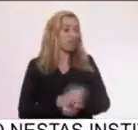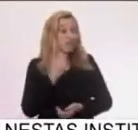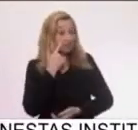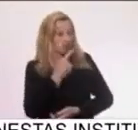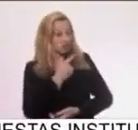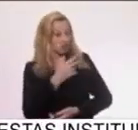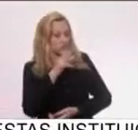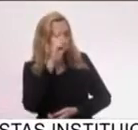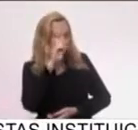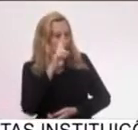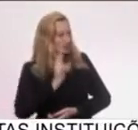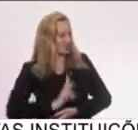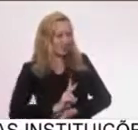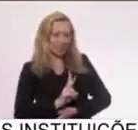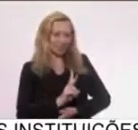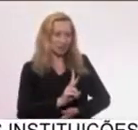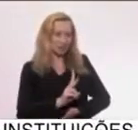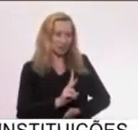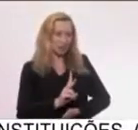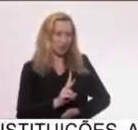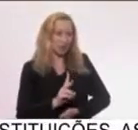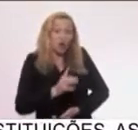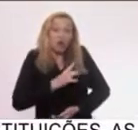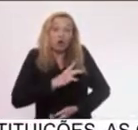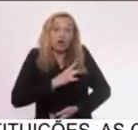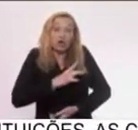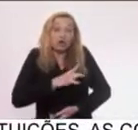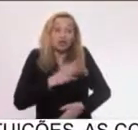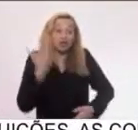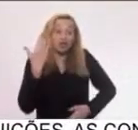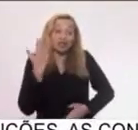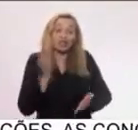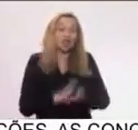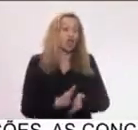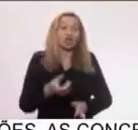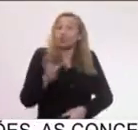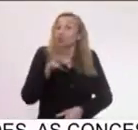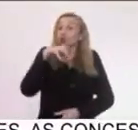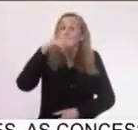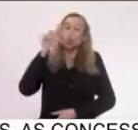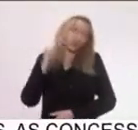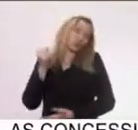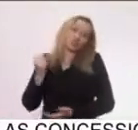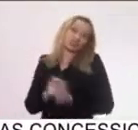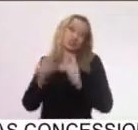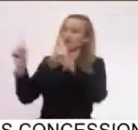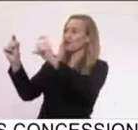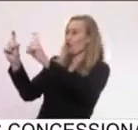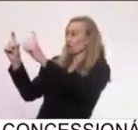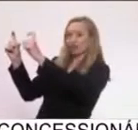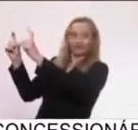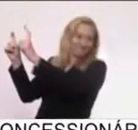Vossa Excelência sempre foi o terror dos marginais, nós nunca tiramos foto